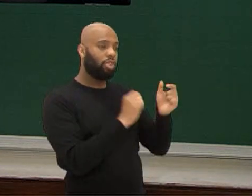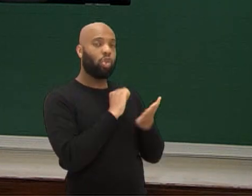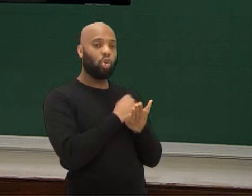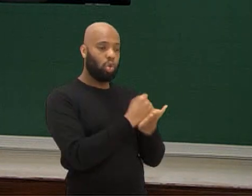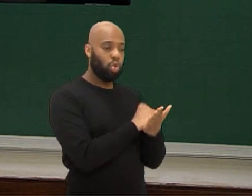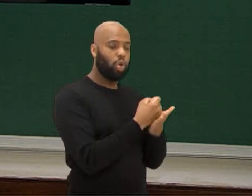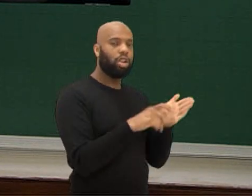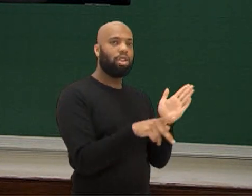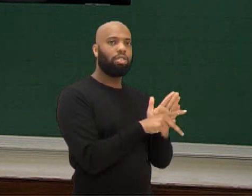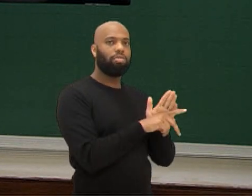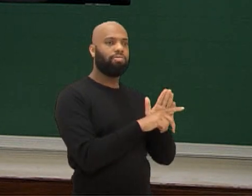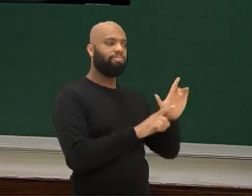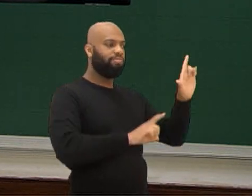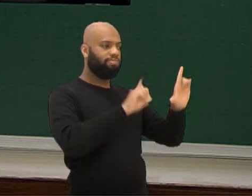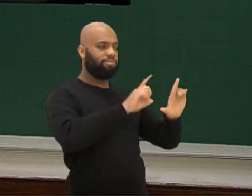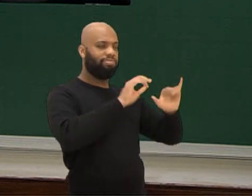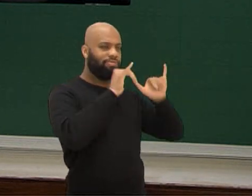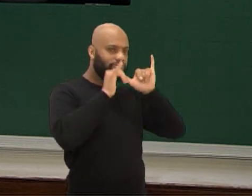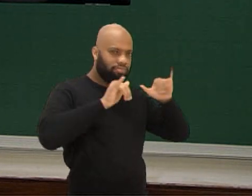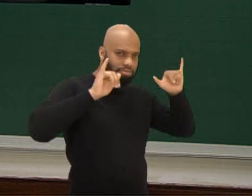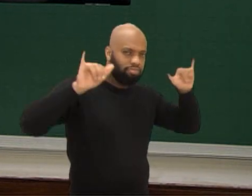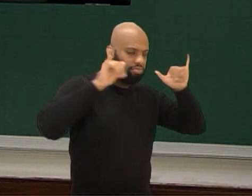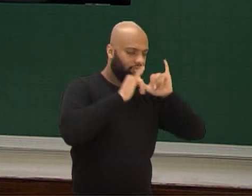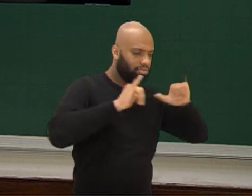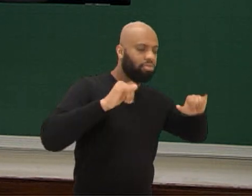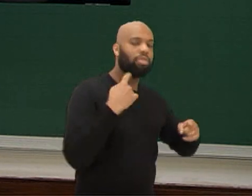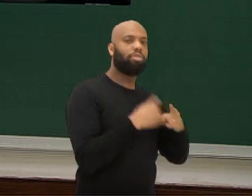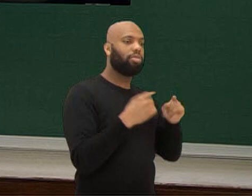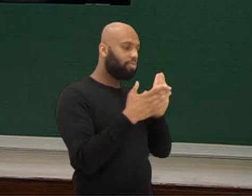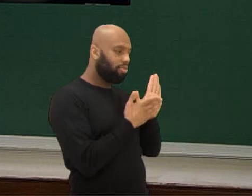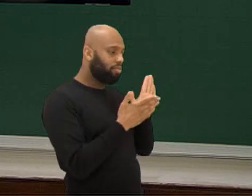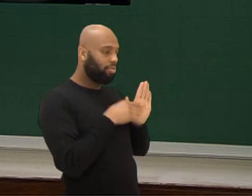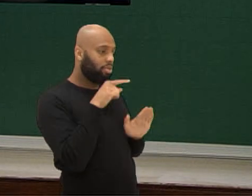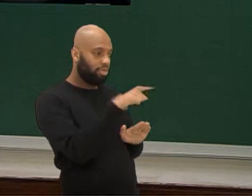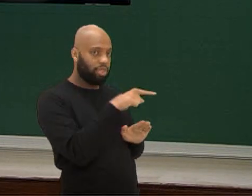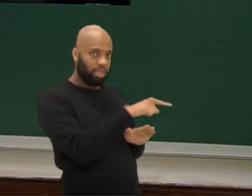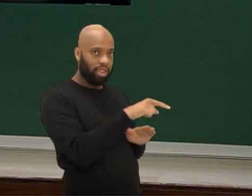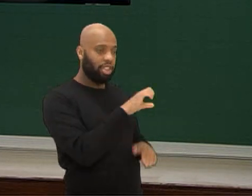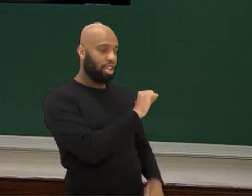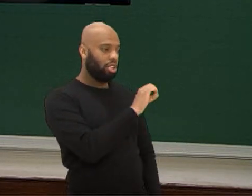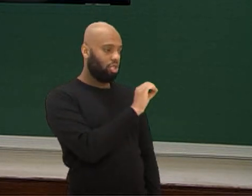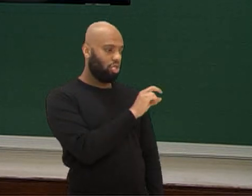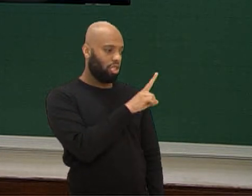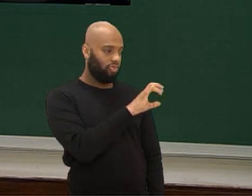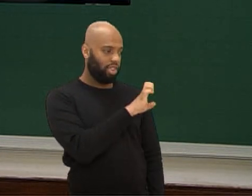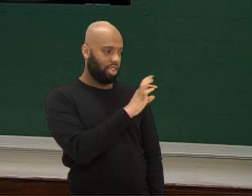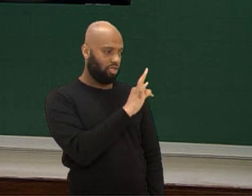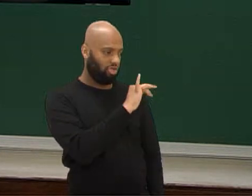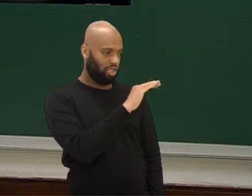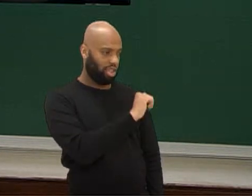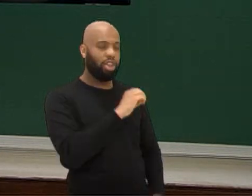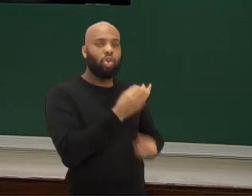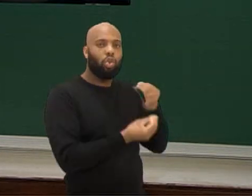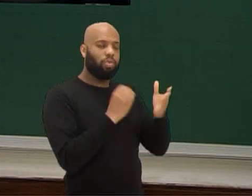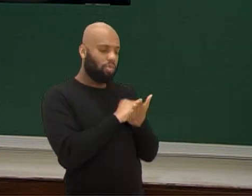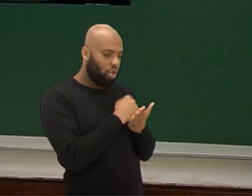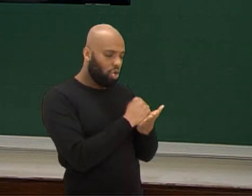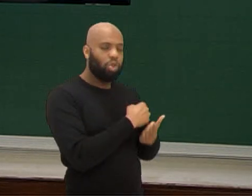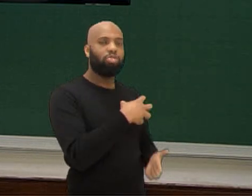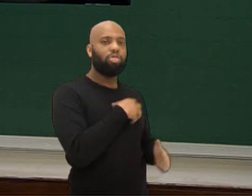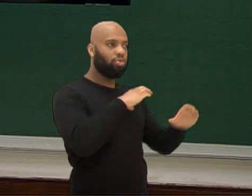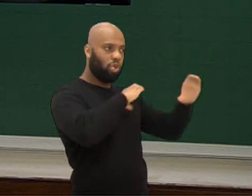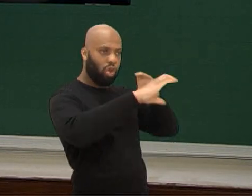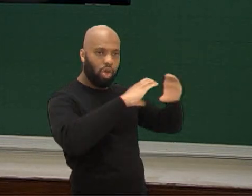da mídia. Por quê? Porque nessa proposta soviética se controlavam os meios